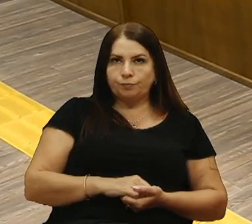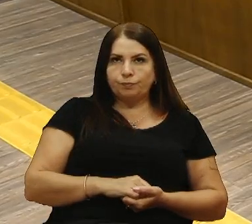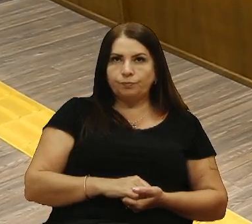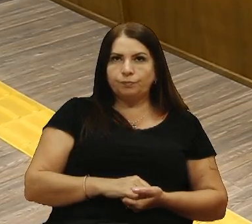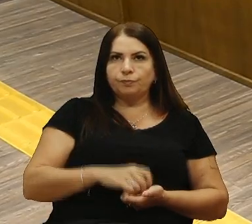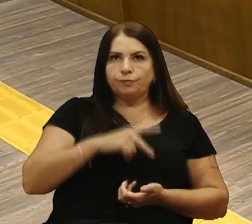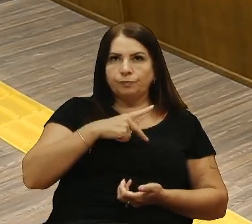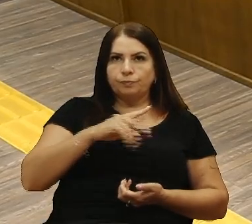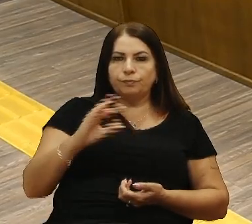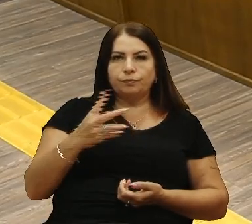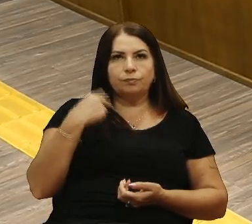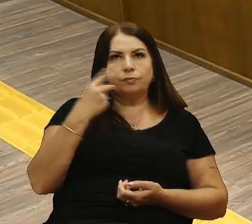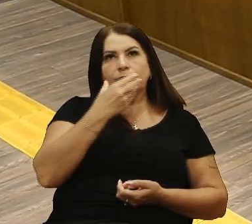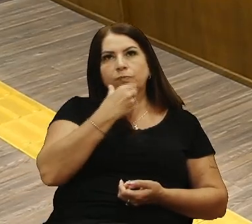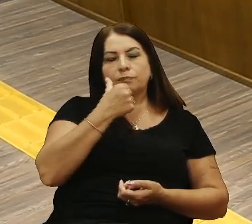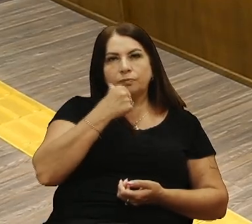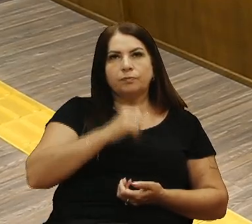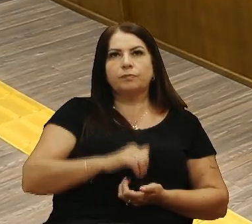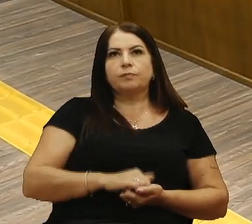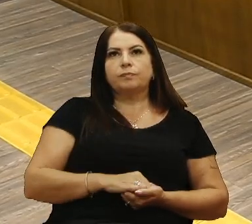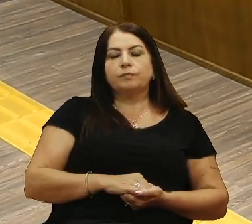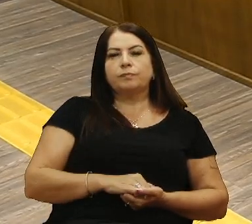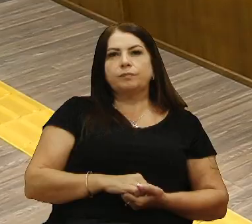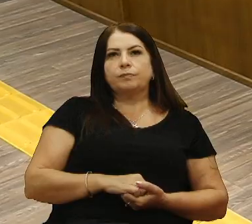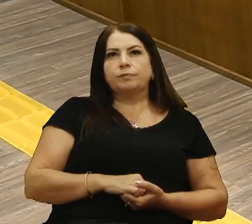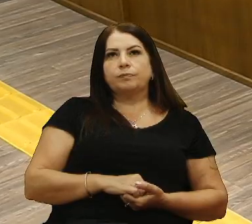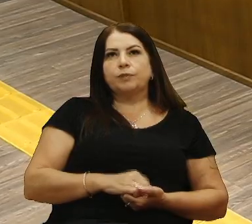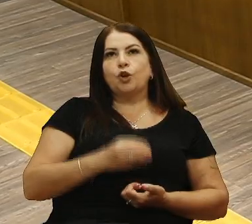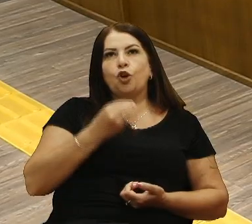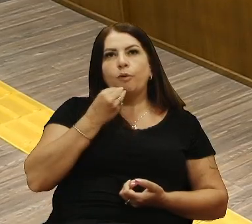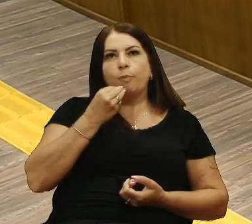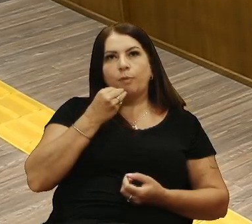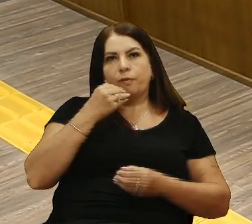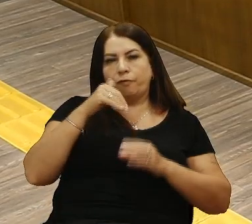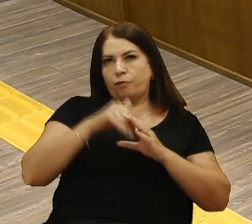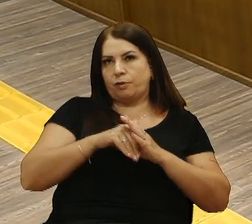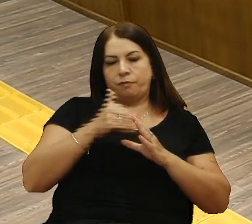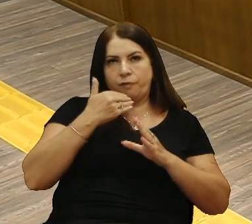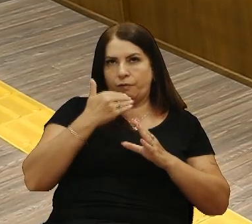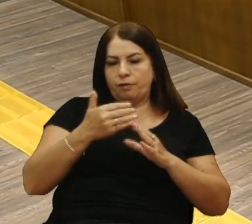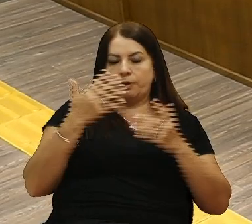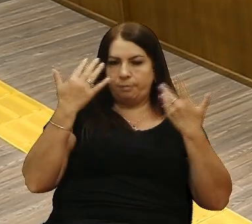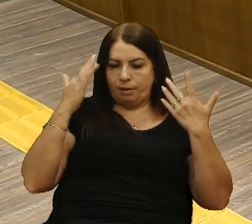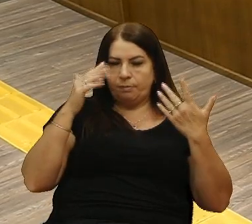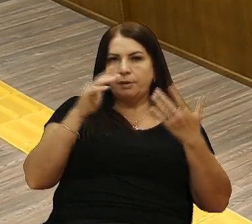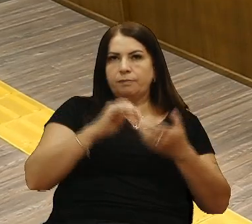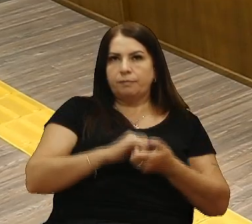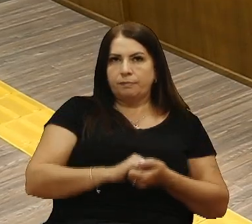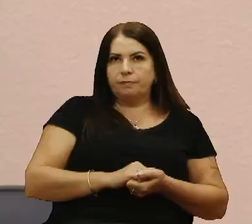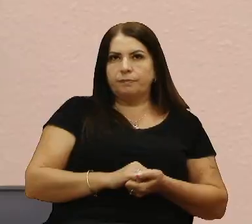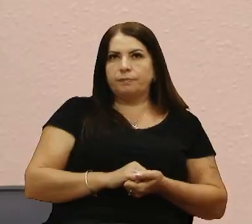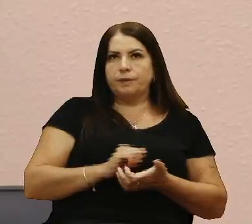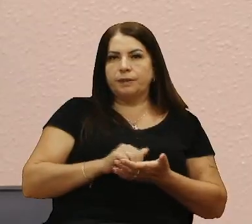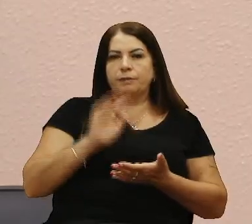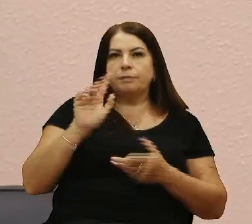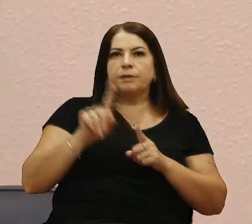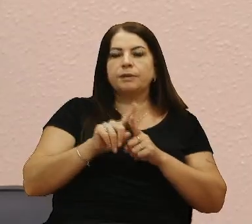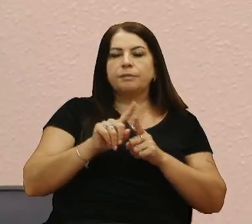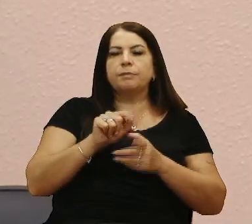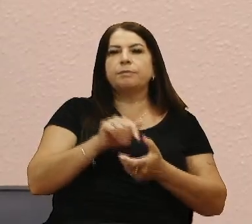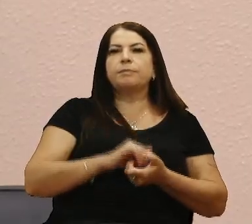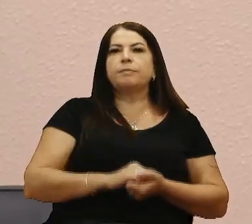Senhor presidente, senhoras e senhores vereadores, obviamente votarei favorável e aqui parabenizar imensamente a vereadora Andressa